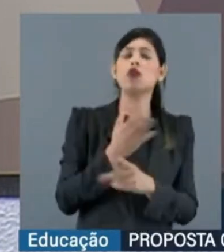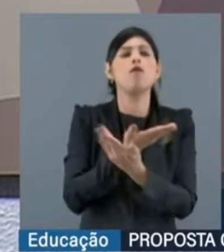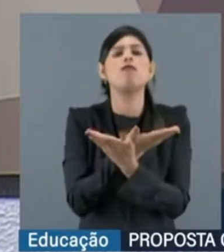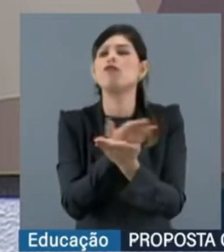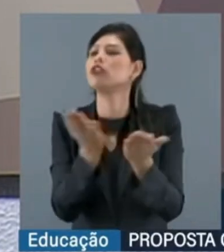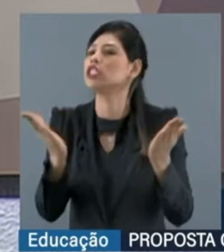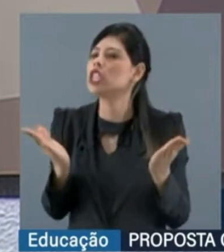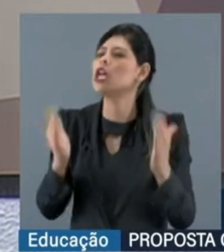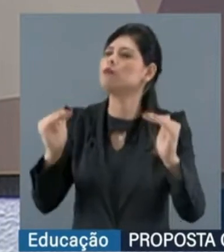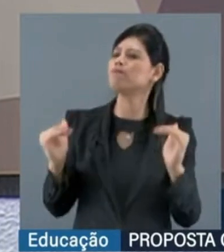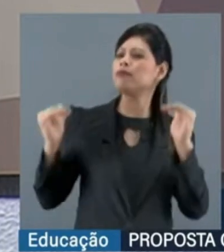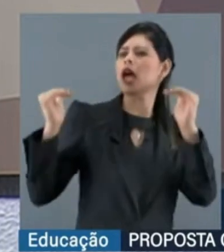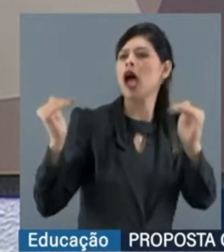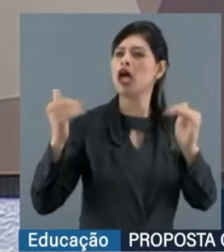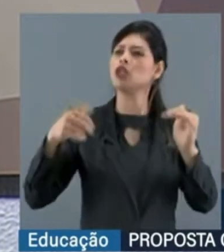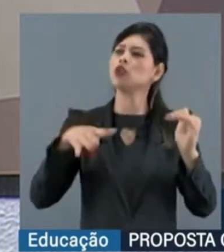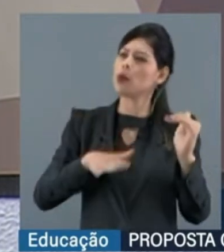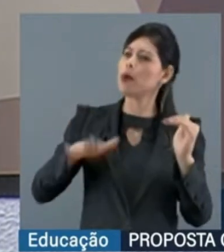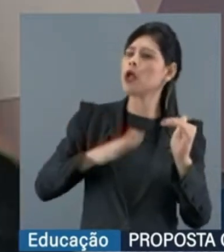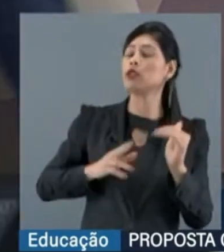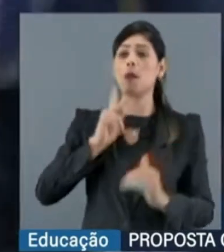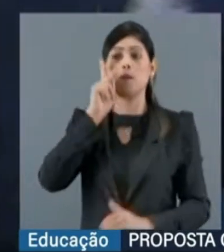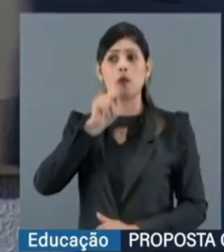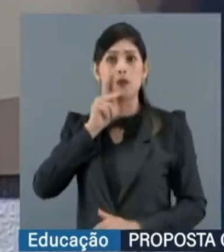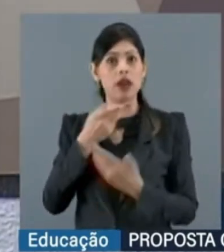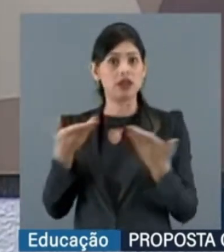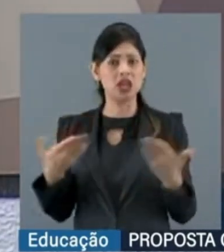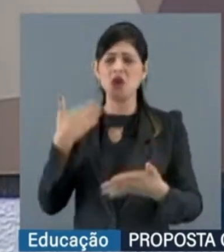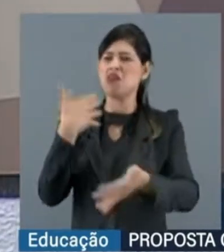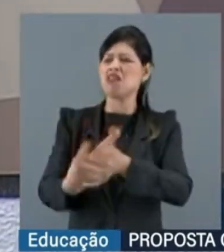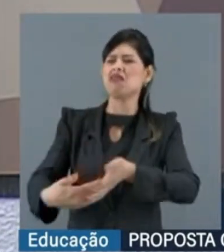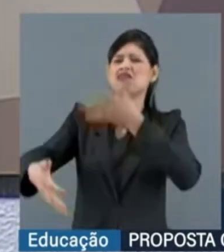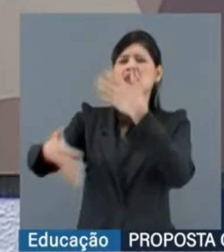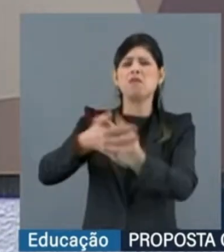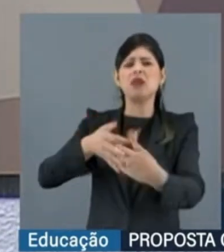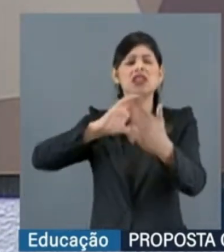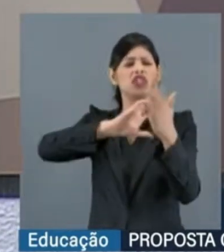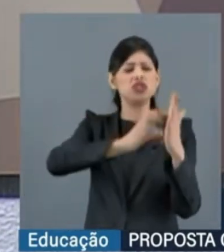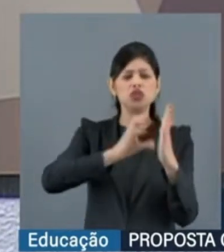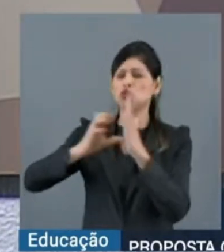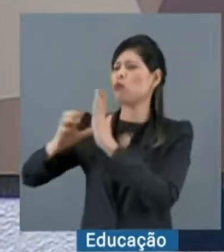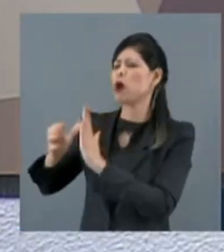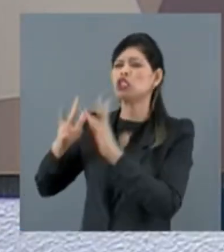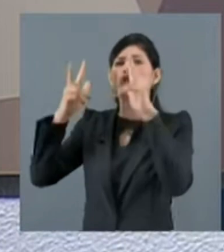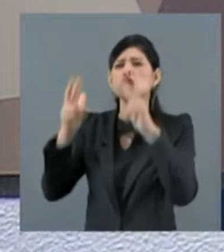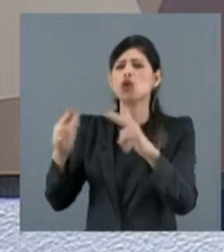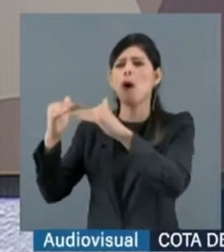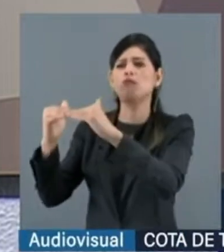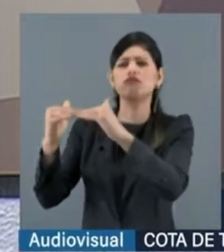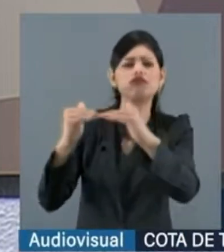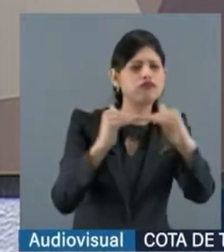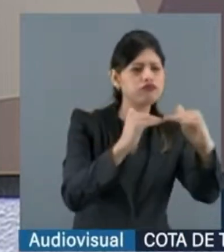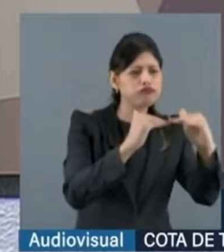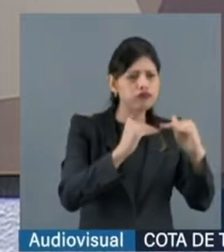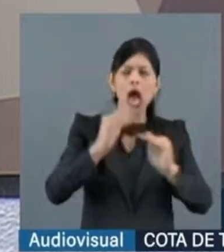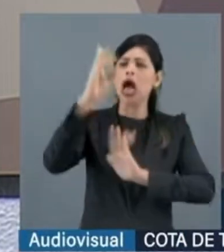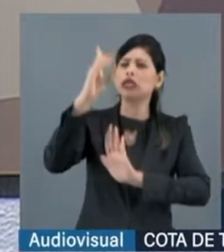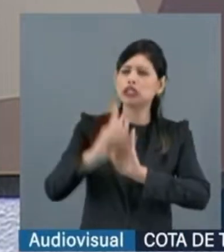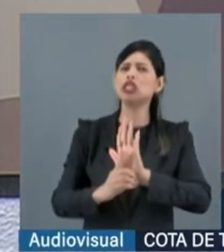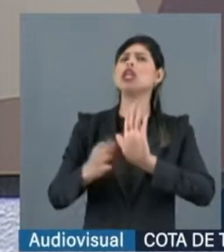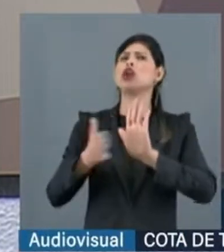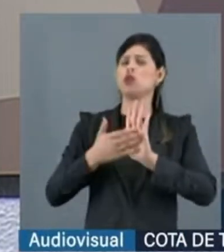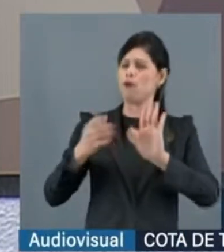da soberania popular. Independentemente das cores partidárias, terão idêntico respeito, como assim fiz